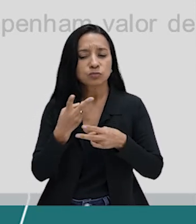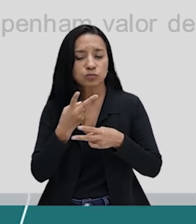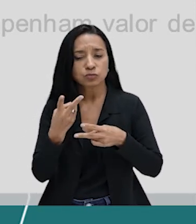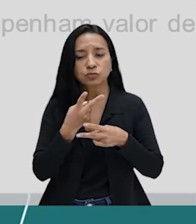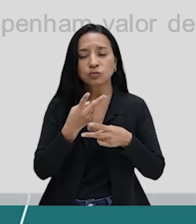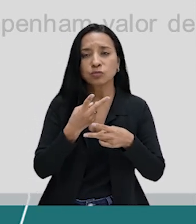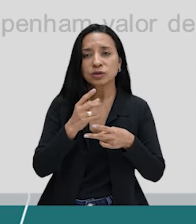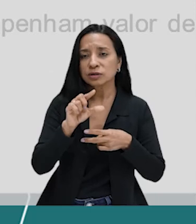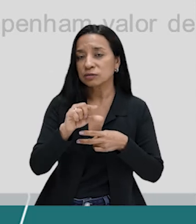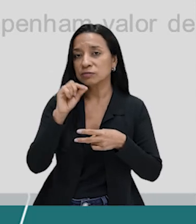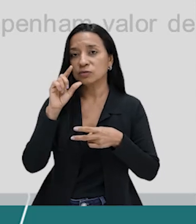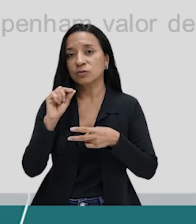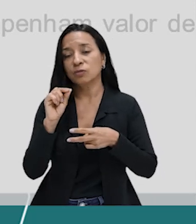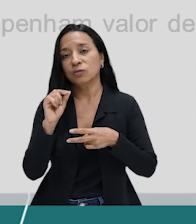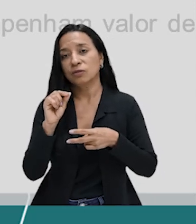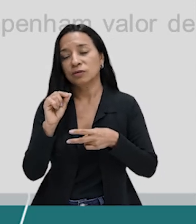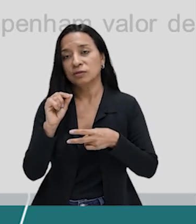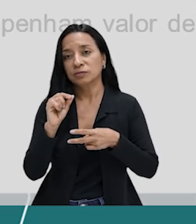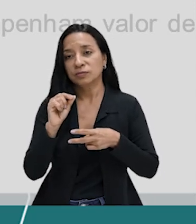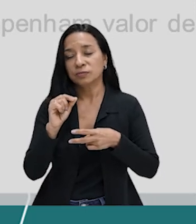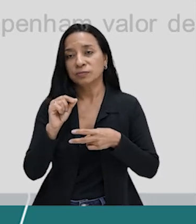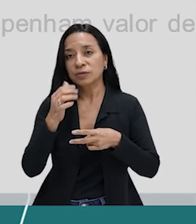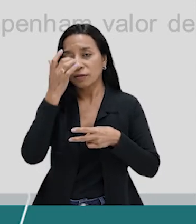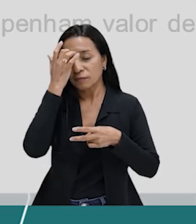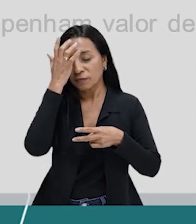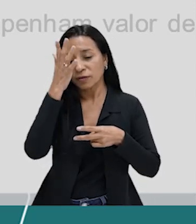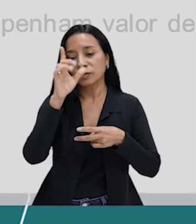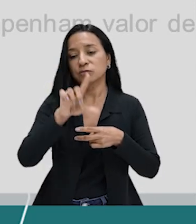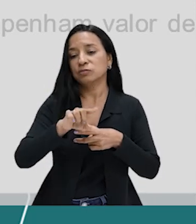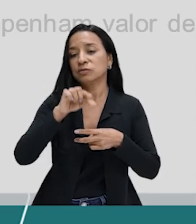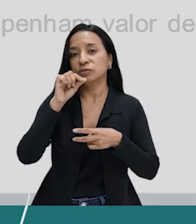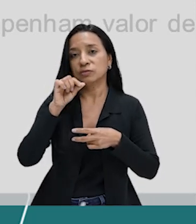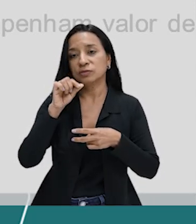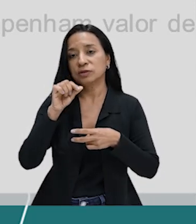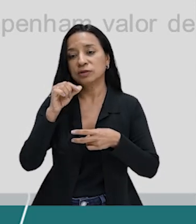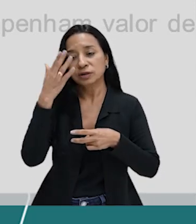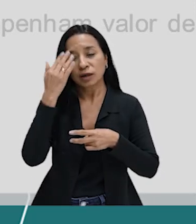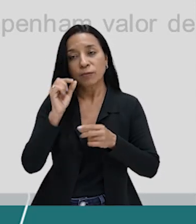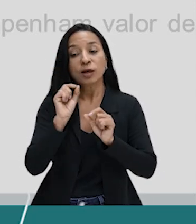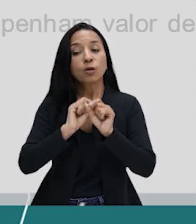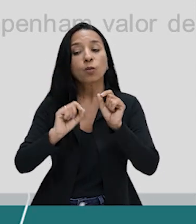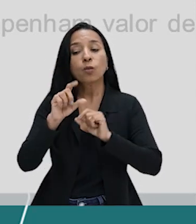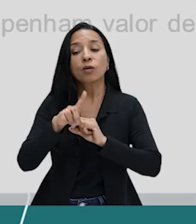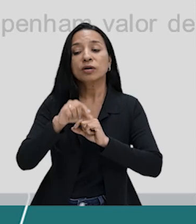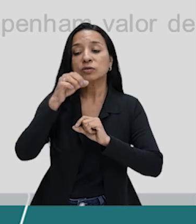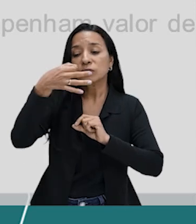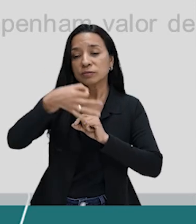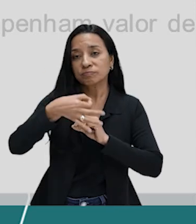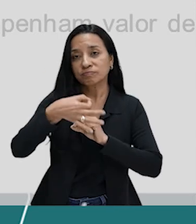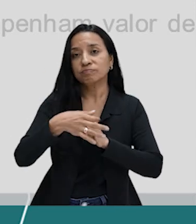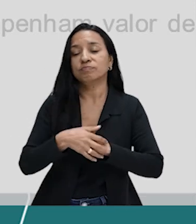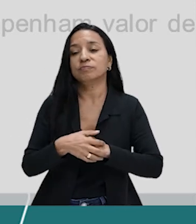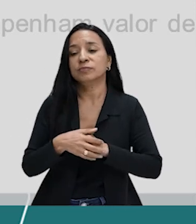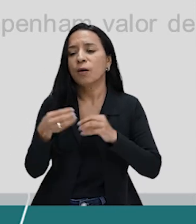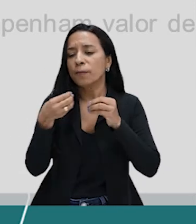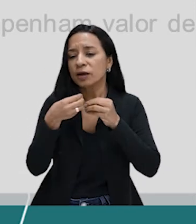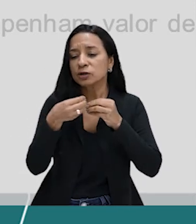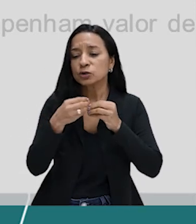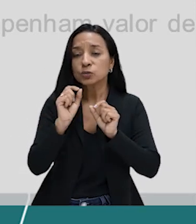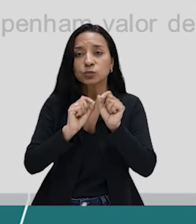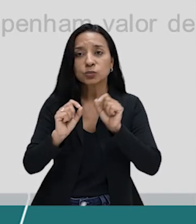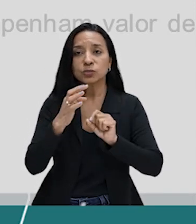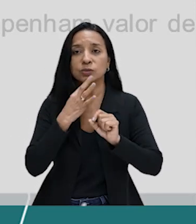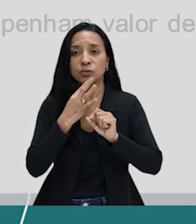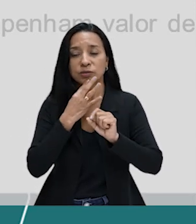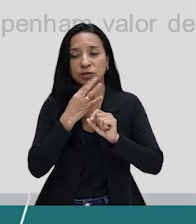2 ou 3 opções. E aí fica mais fácil para vocês decidirem qual a opção que está mais próximo daquilo que você conhece,